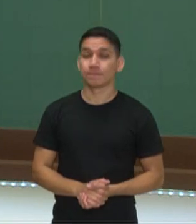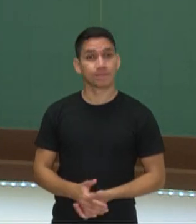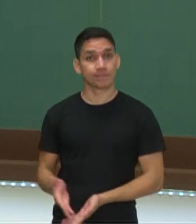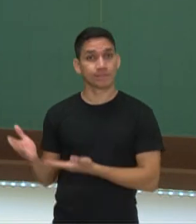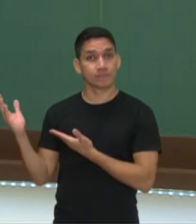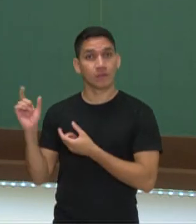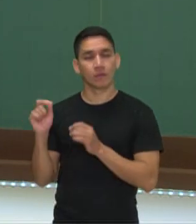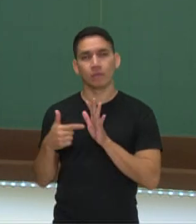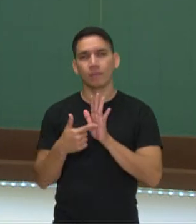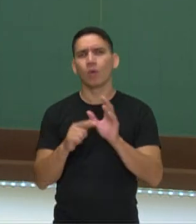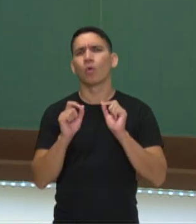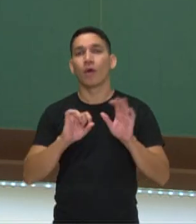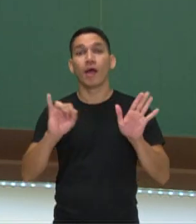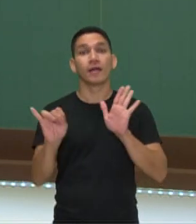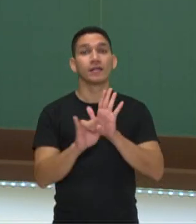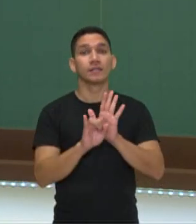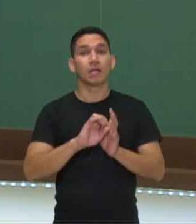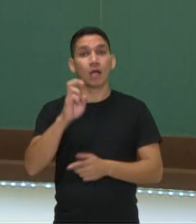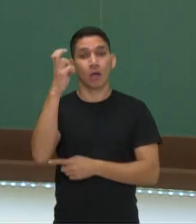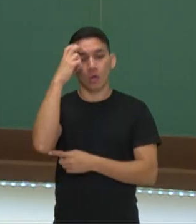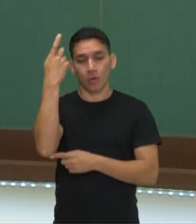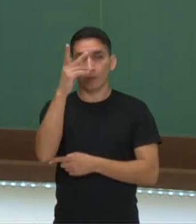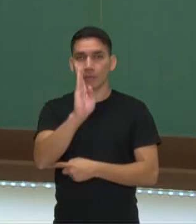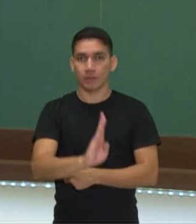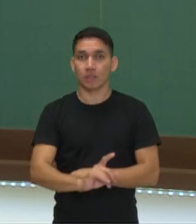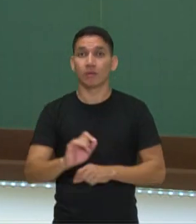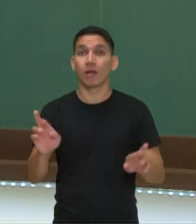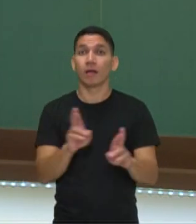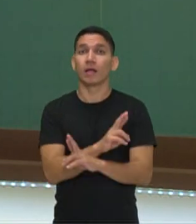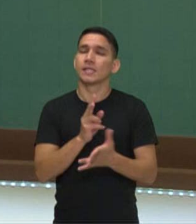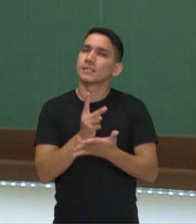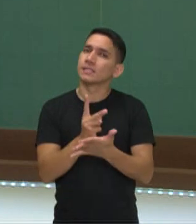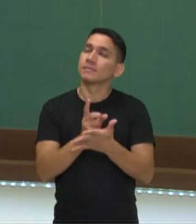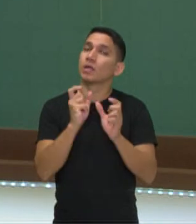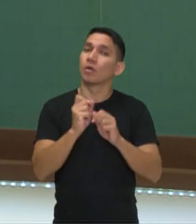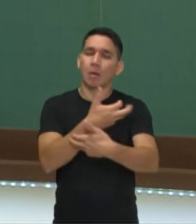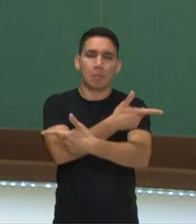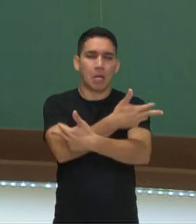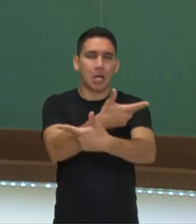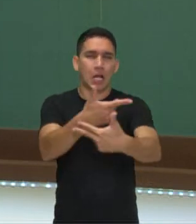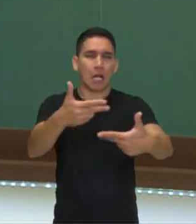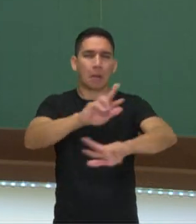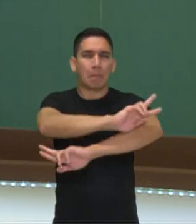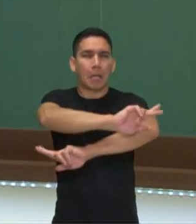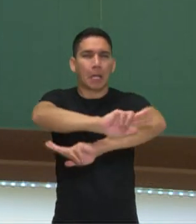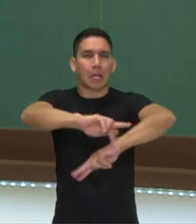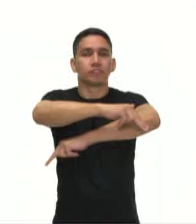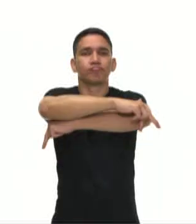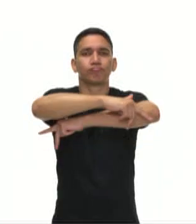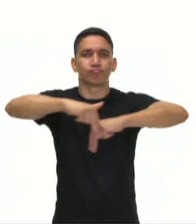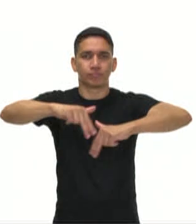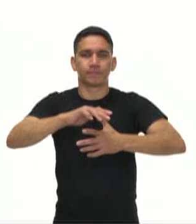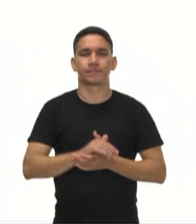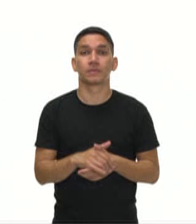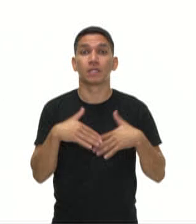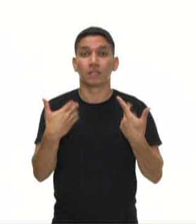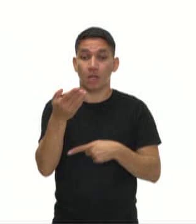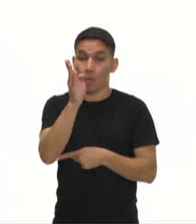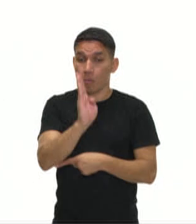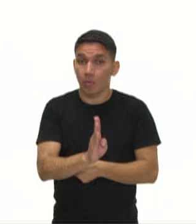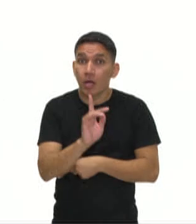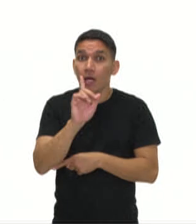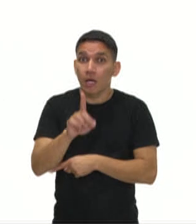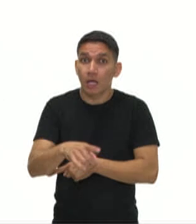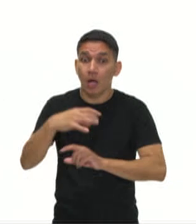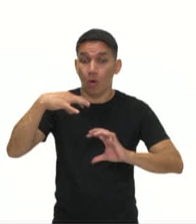Então, a identidade cultural brasileira, ela está relacionada sempre à diversidade étnica. O Brasil é um dos